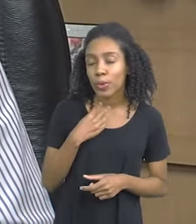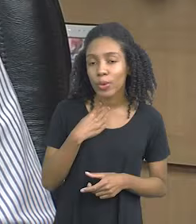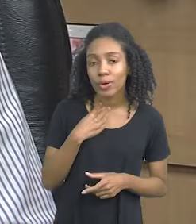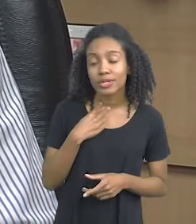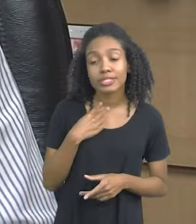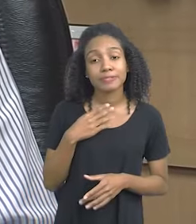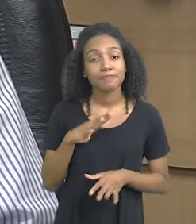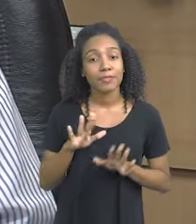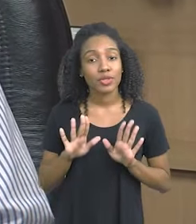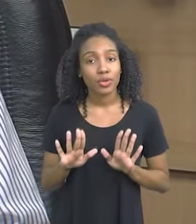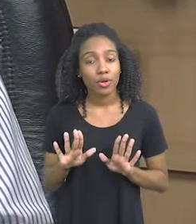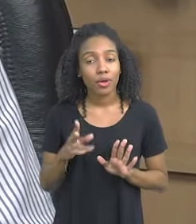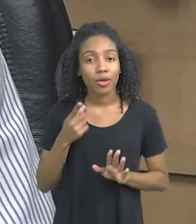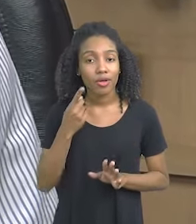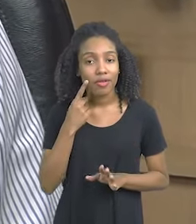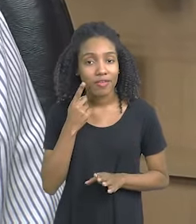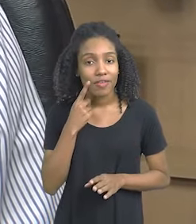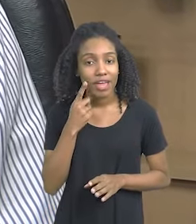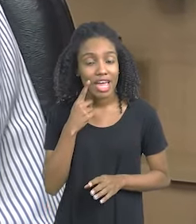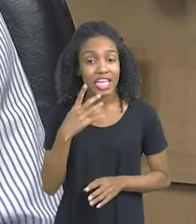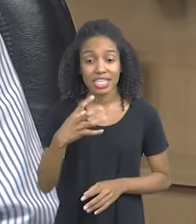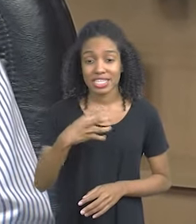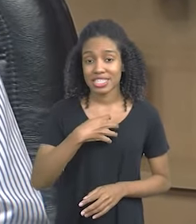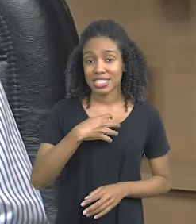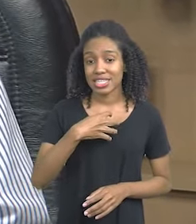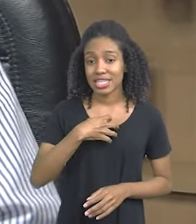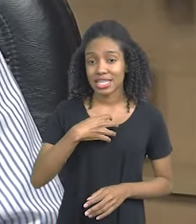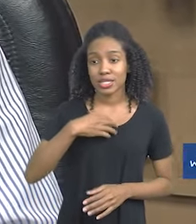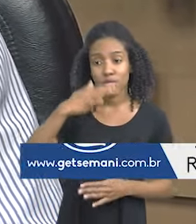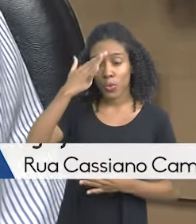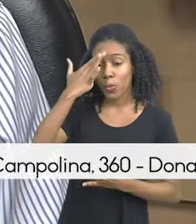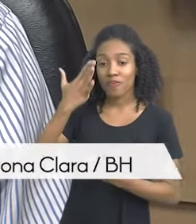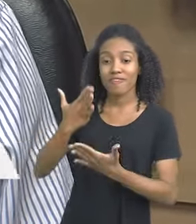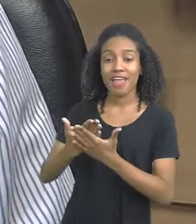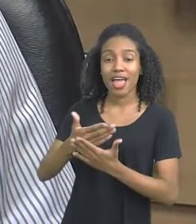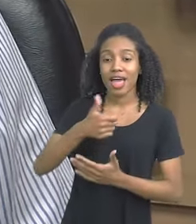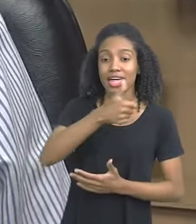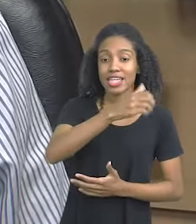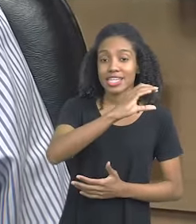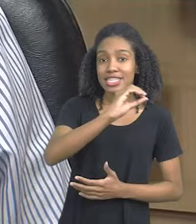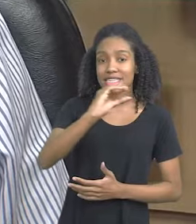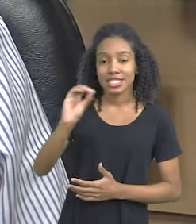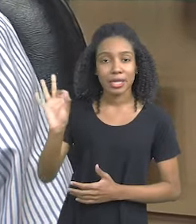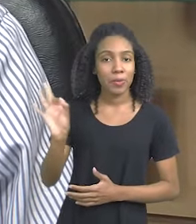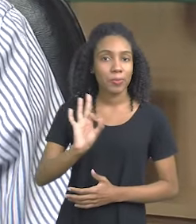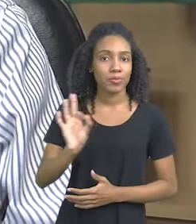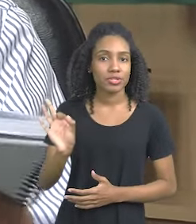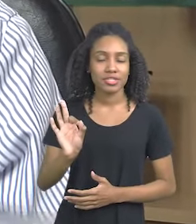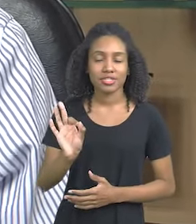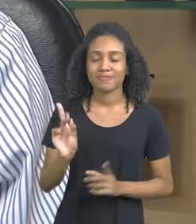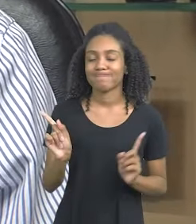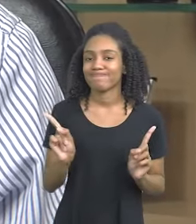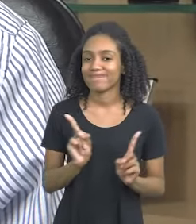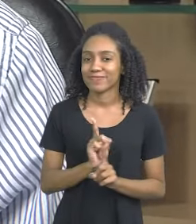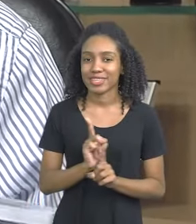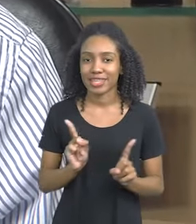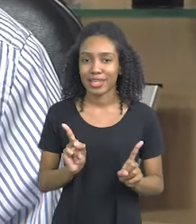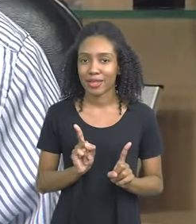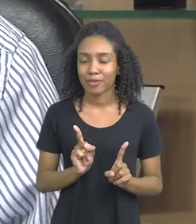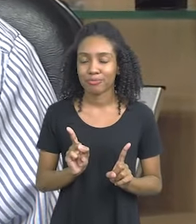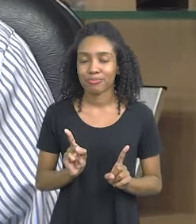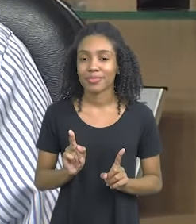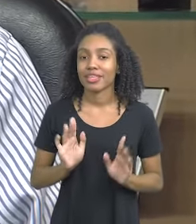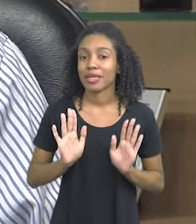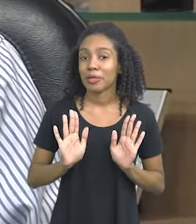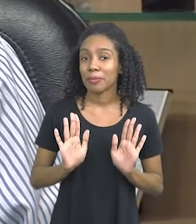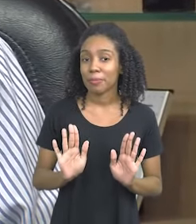A ciência, se ela é 100% confiável. Porém, você vê se verdadeiramente você pode confiar